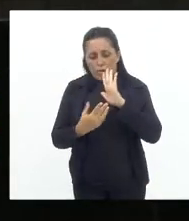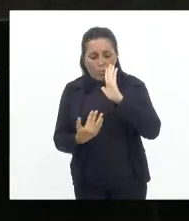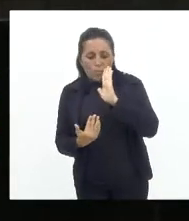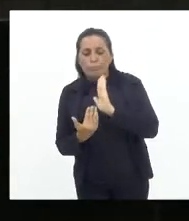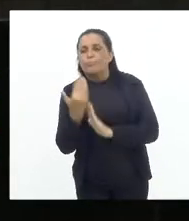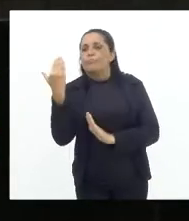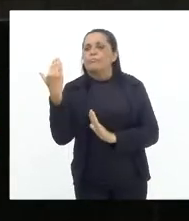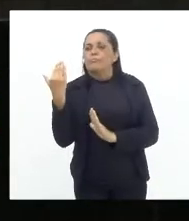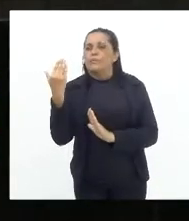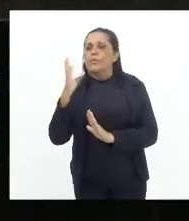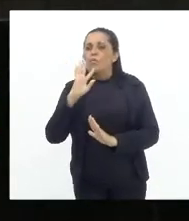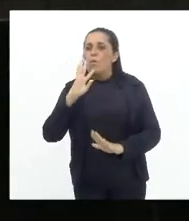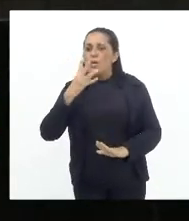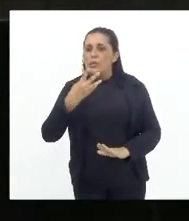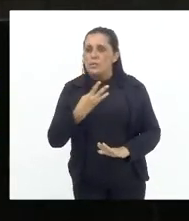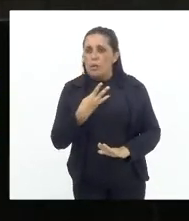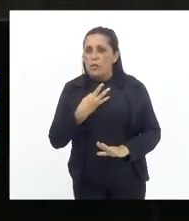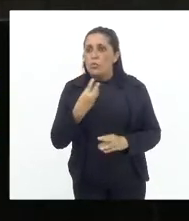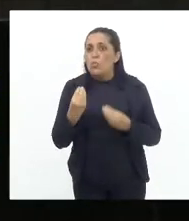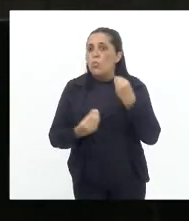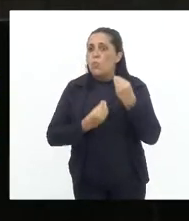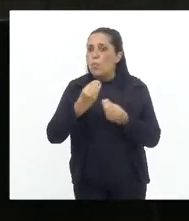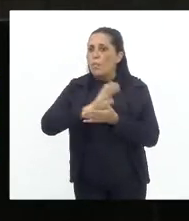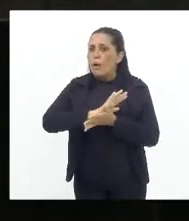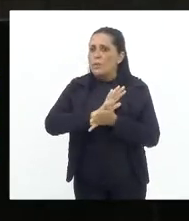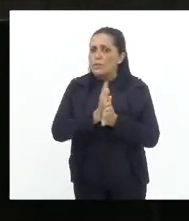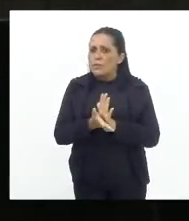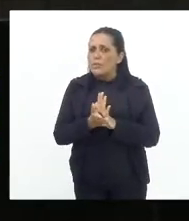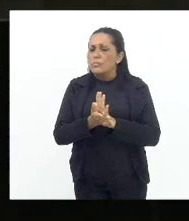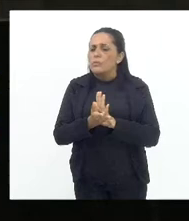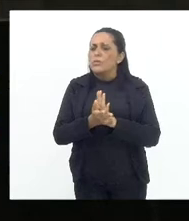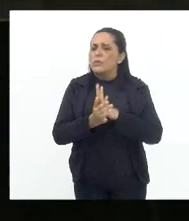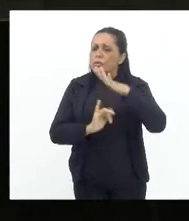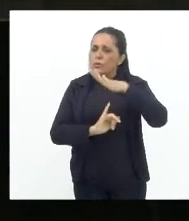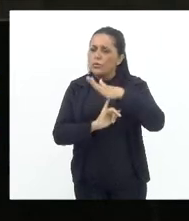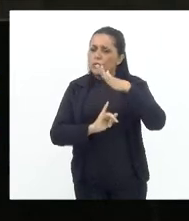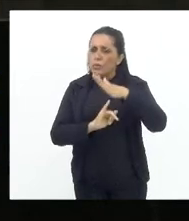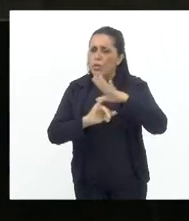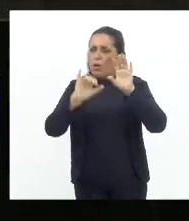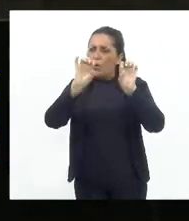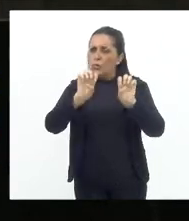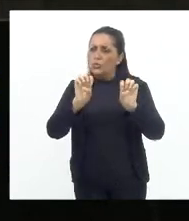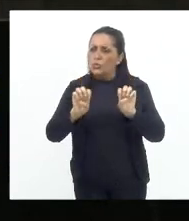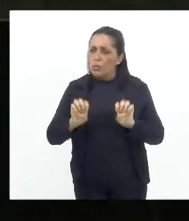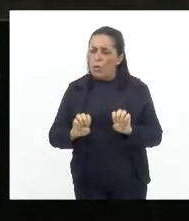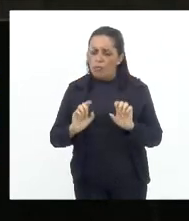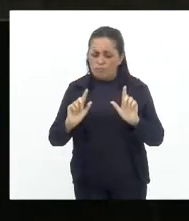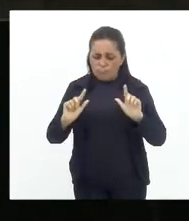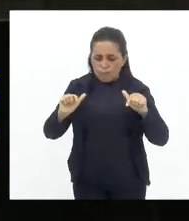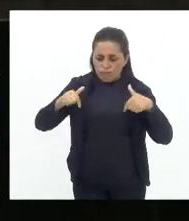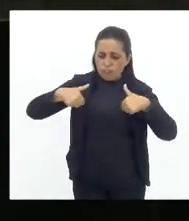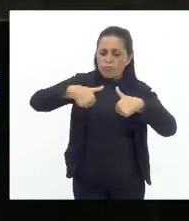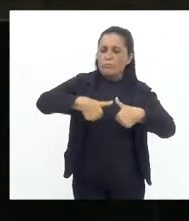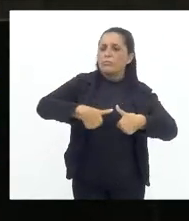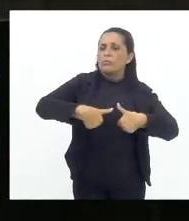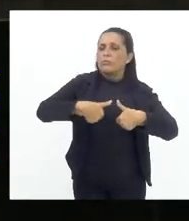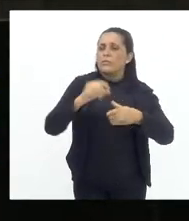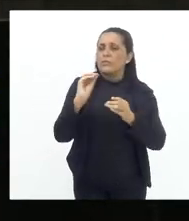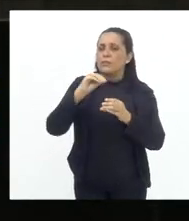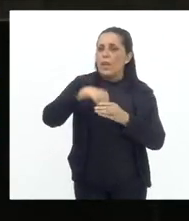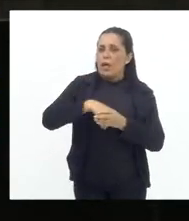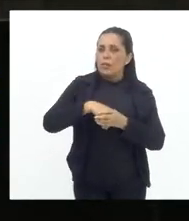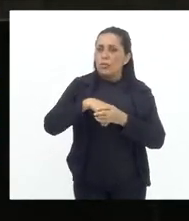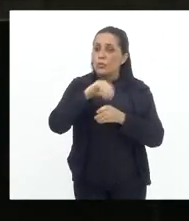avanço de reconhecimento contra o racismo institucional e estrutural opera dentro do nosso